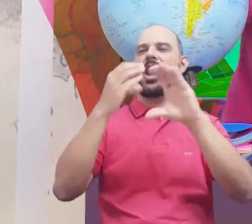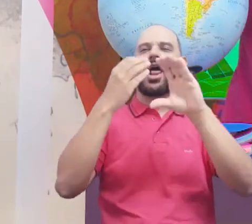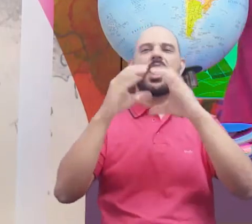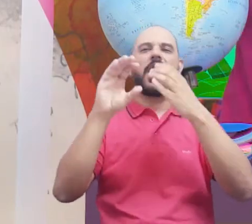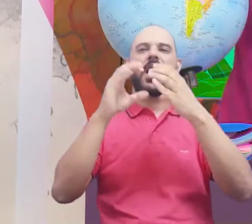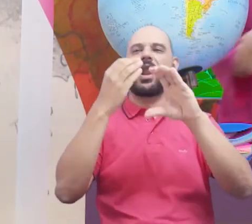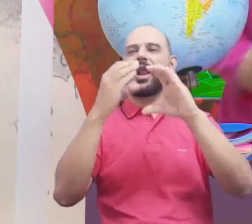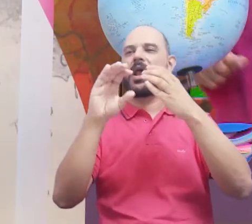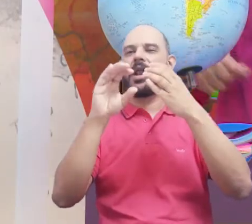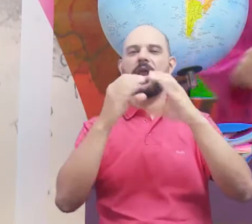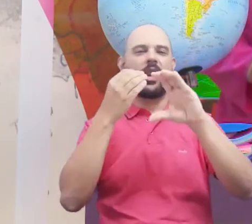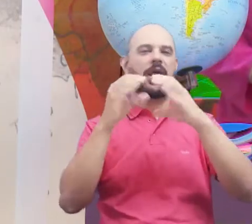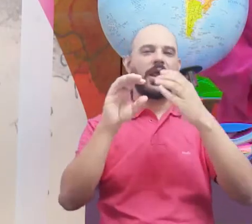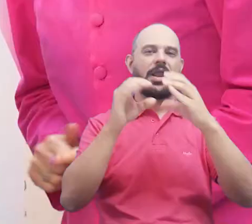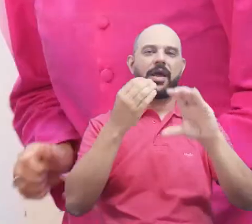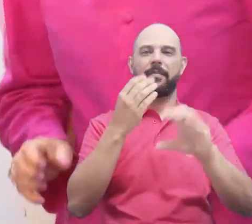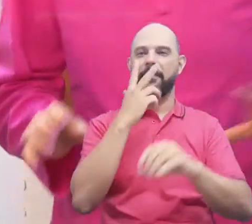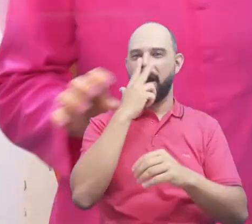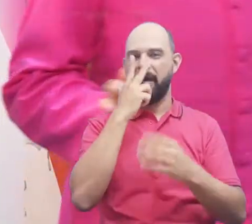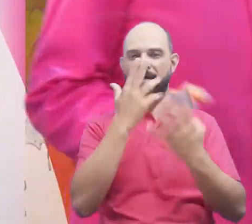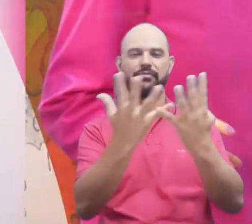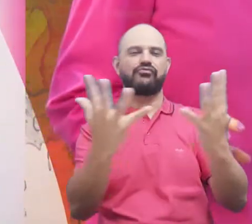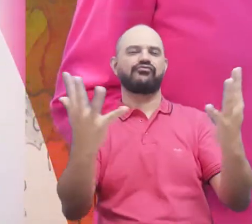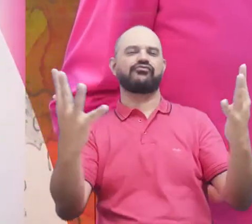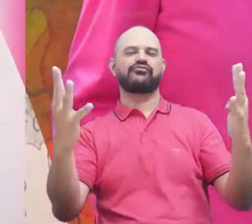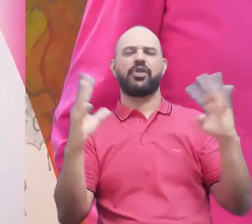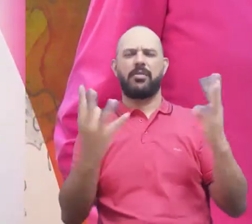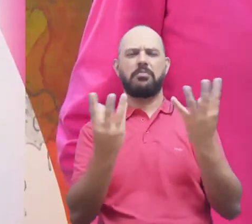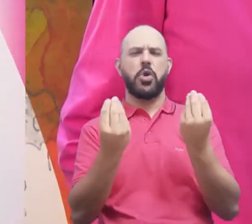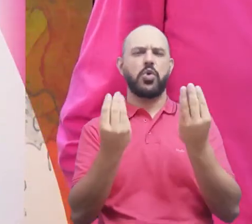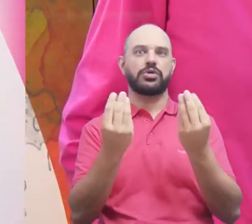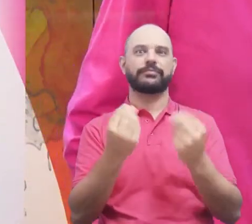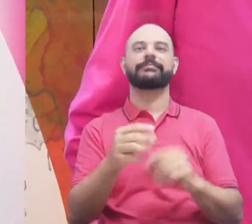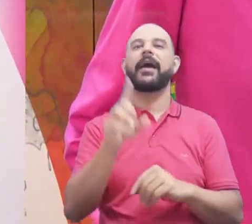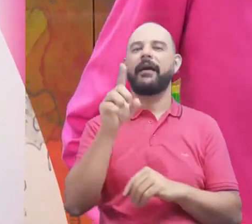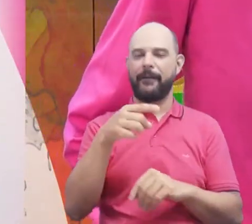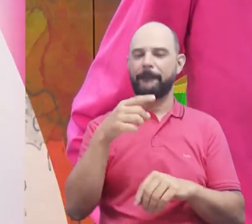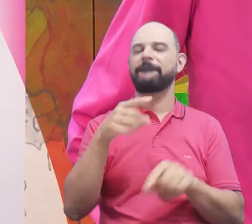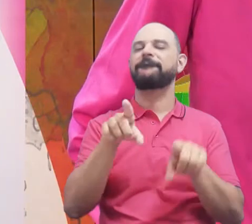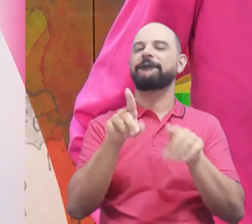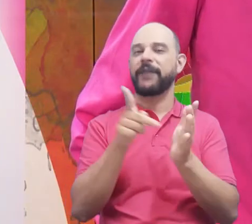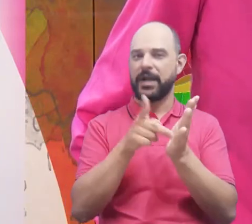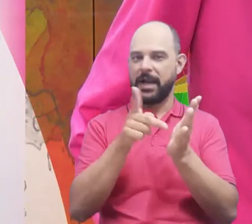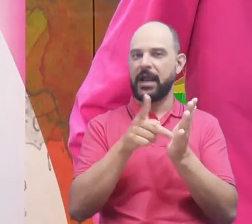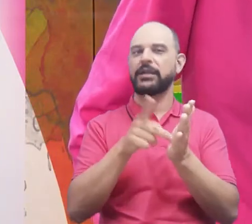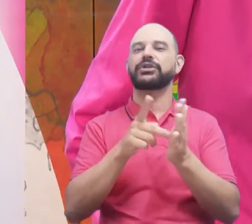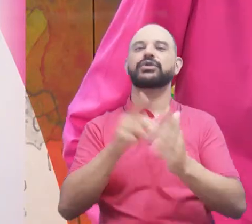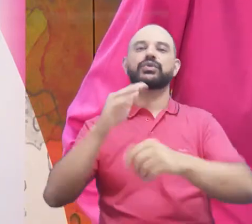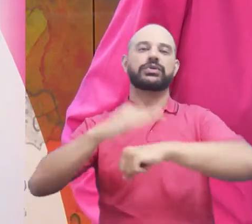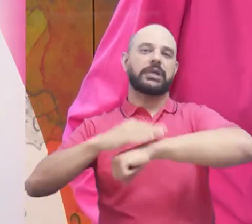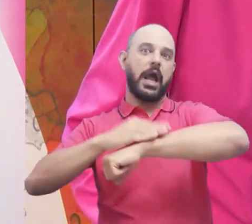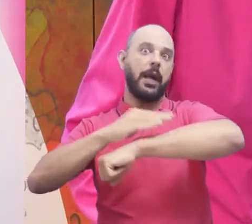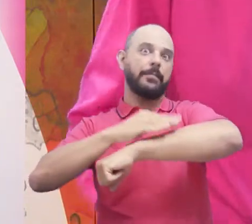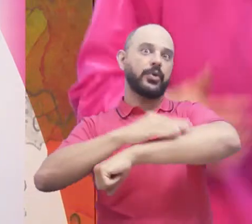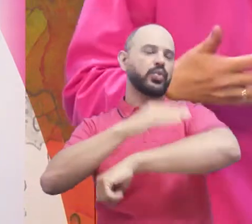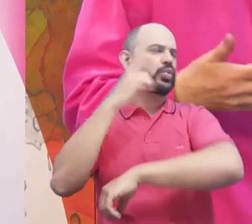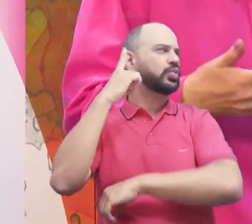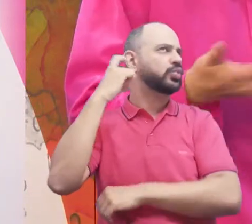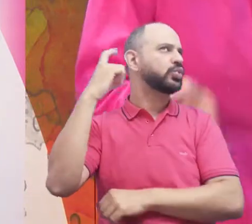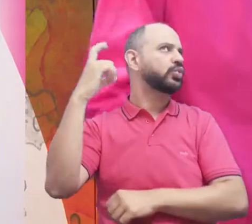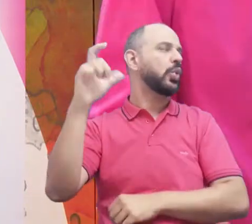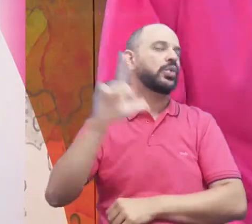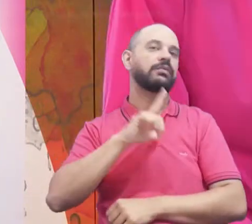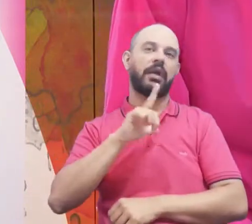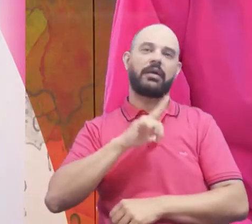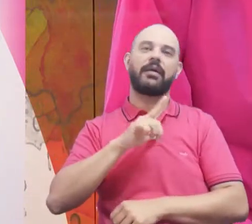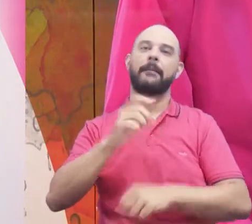verdadeira sinfonia de sapos. Parece e é. Os sapos é que produzem a maioria dos sons